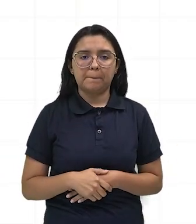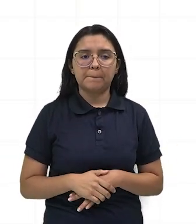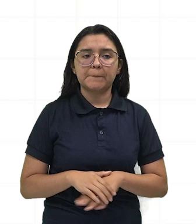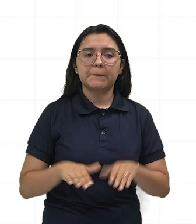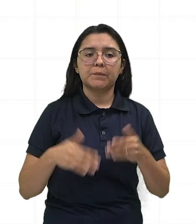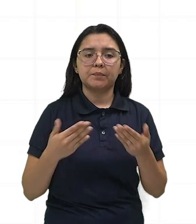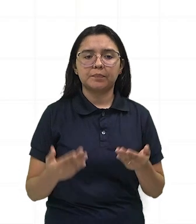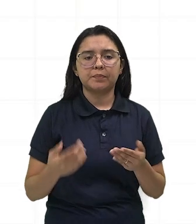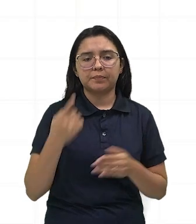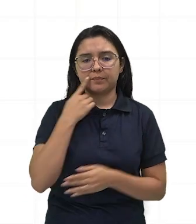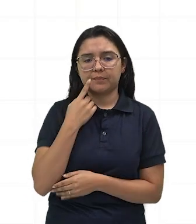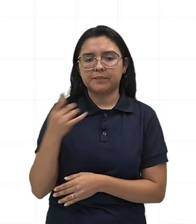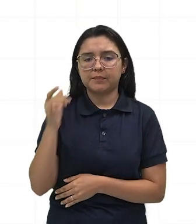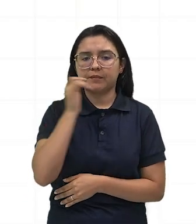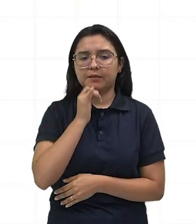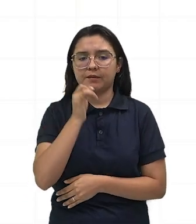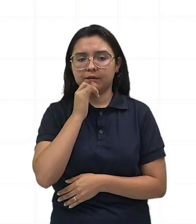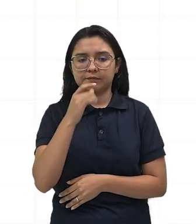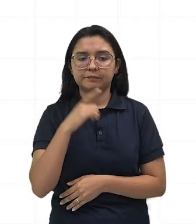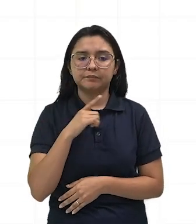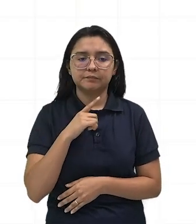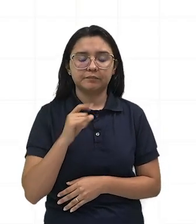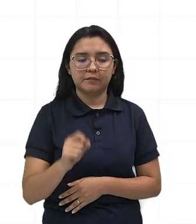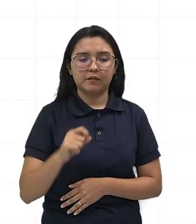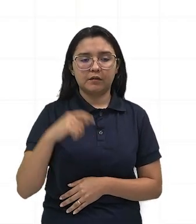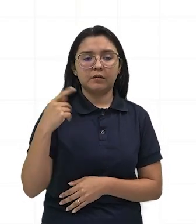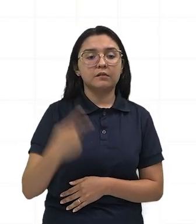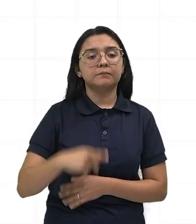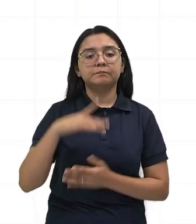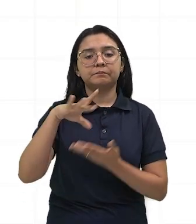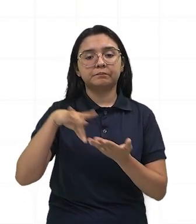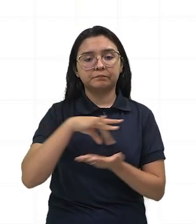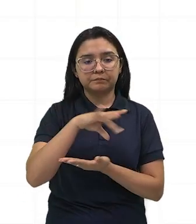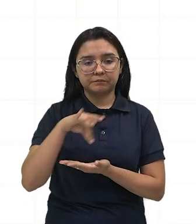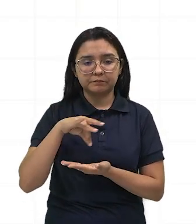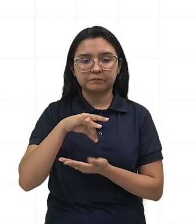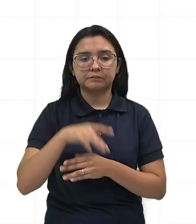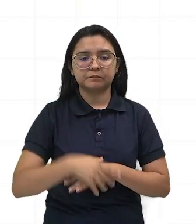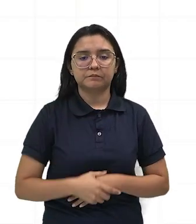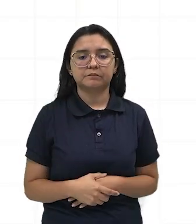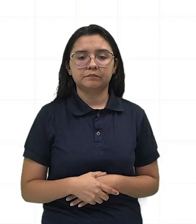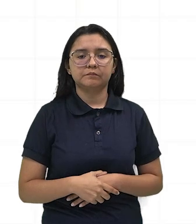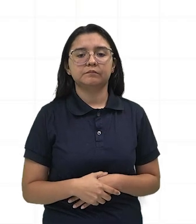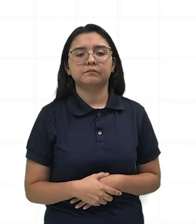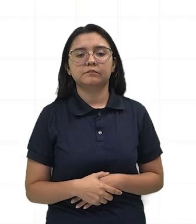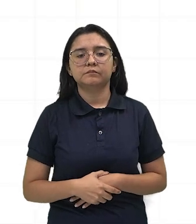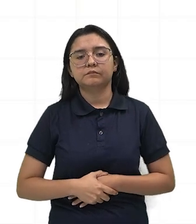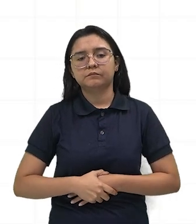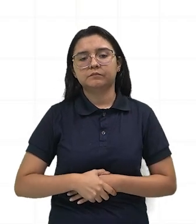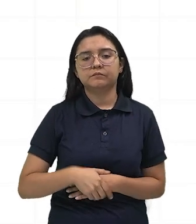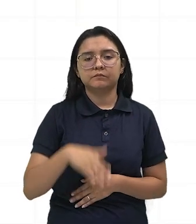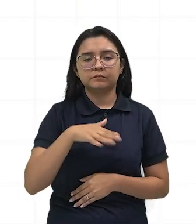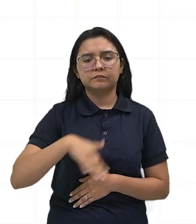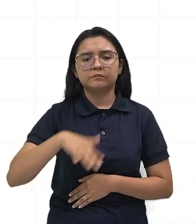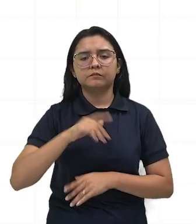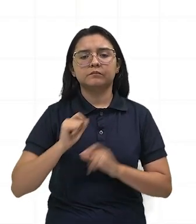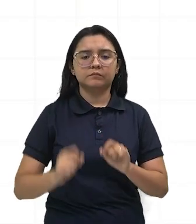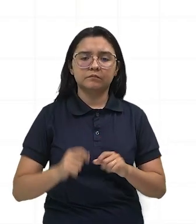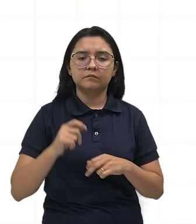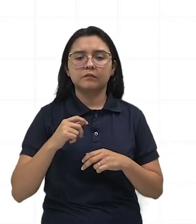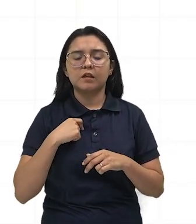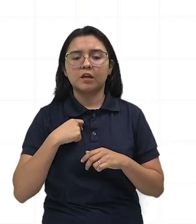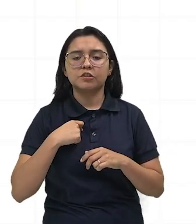nesse exemplo aqui tem, ó, no CMEAN, Centro de Mídias de Educação do Amazonas, a administração